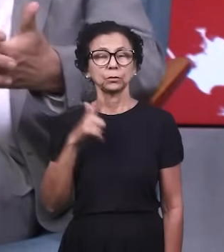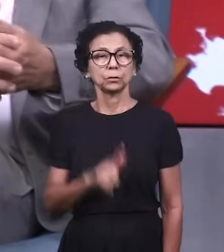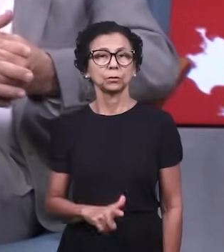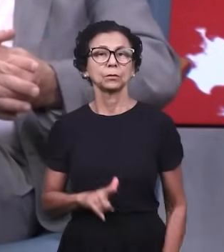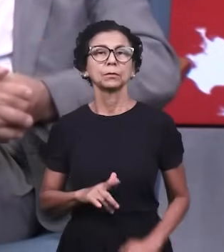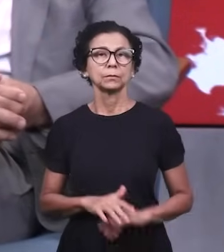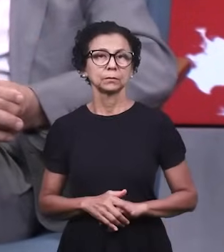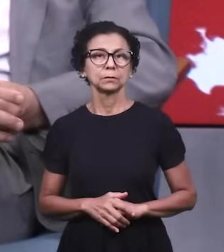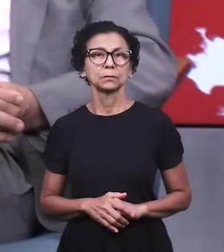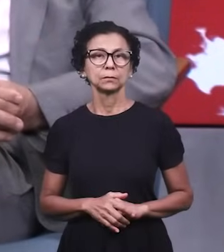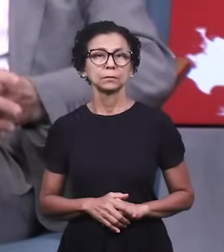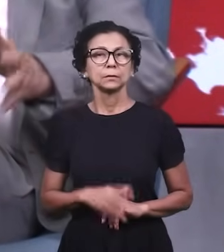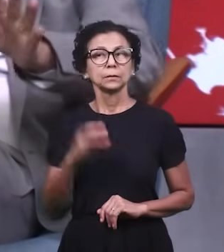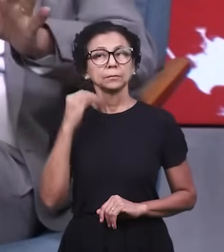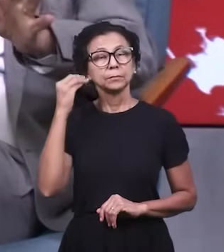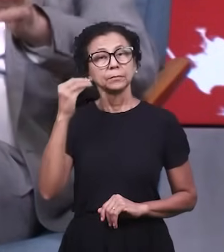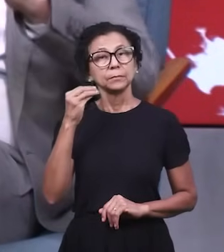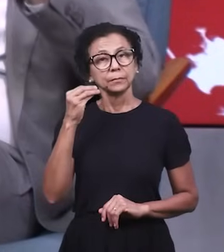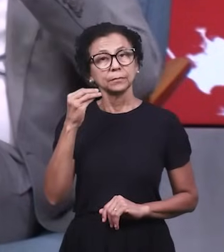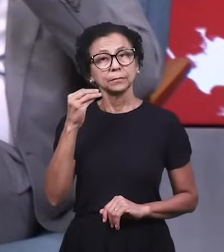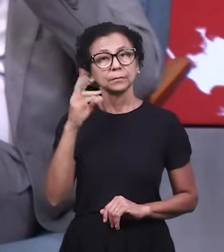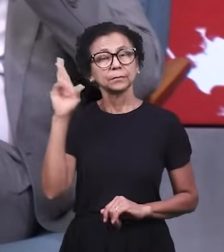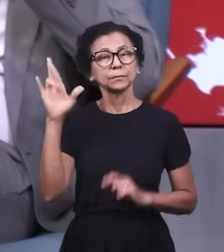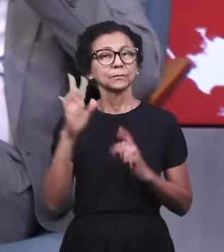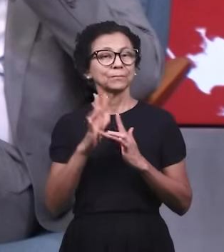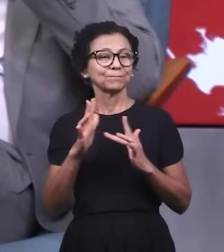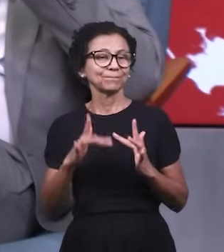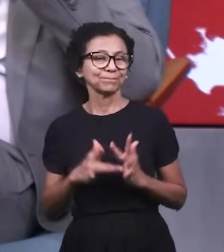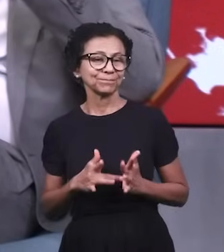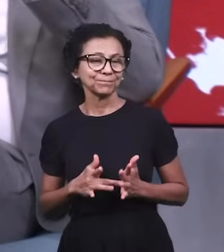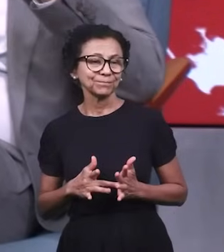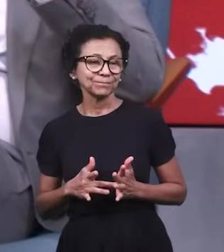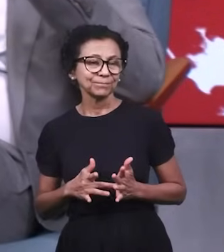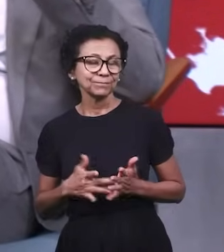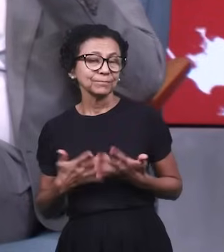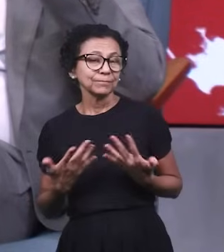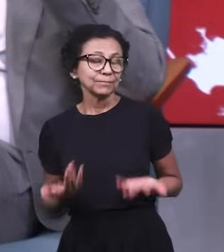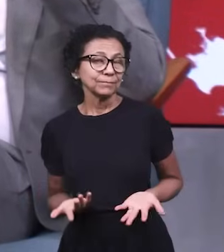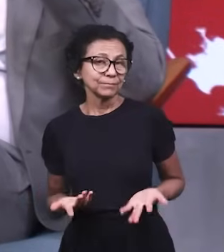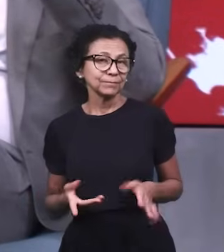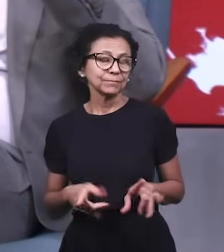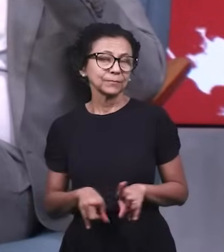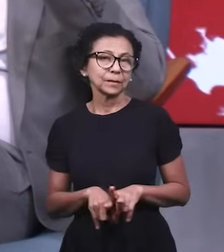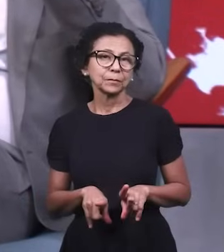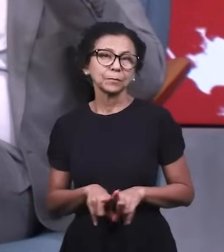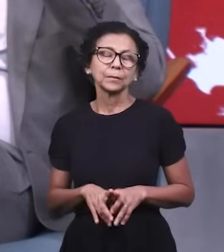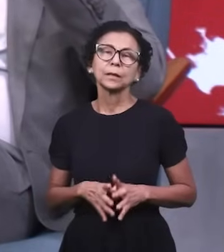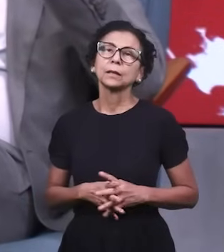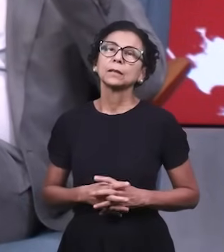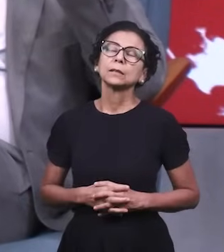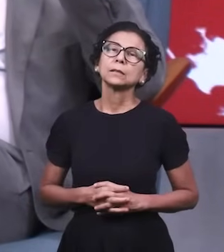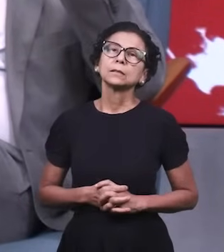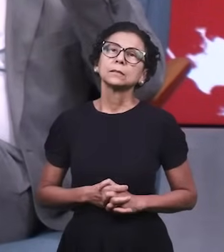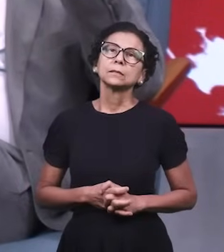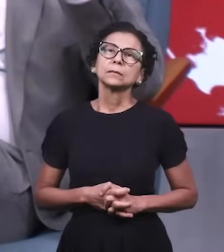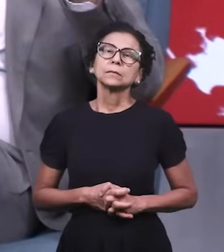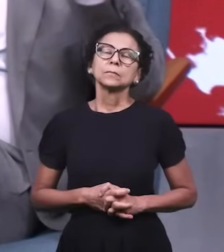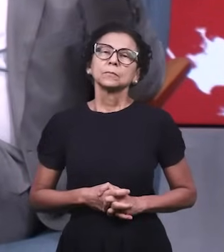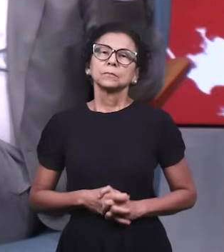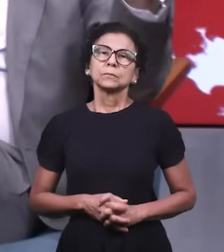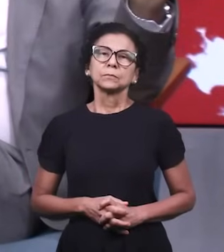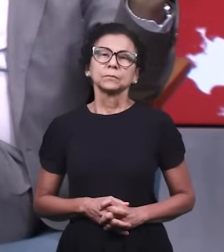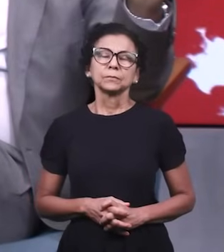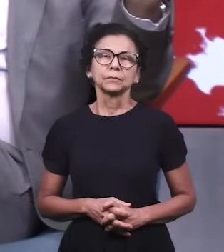Ter uma experiência de vida com Jesus. Então ali também Jesus ensina. O que nós vimos nesses 2